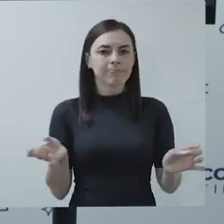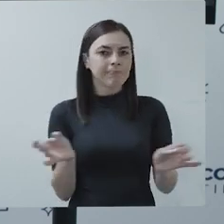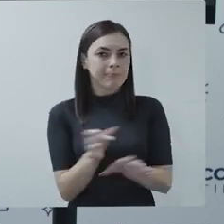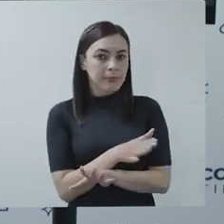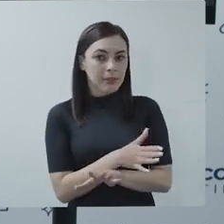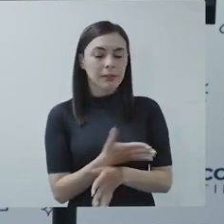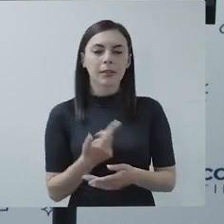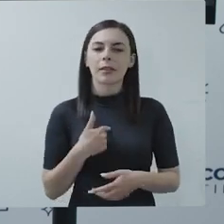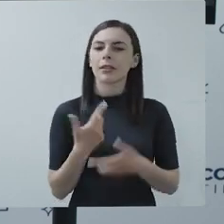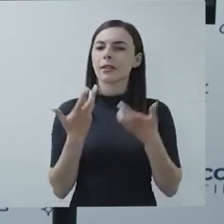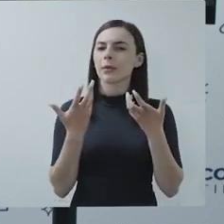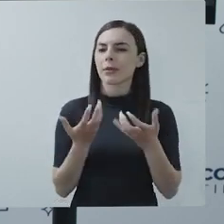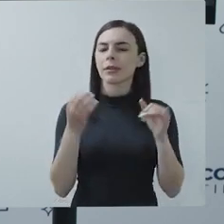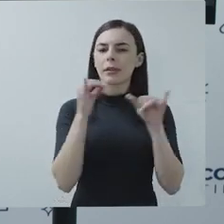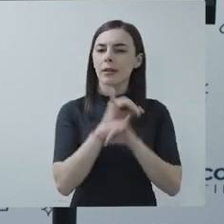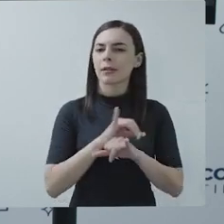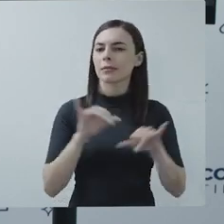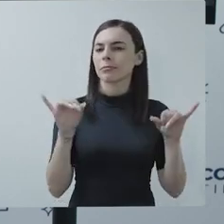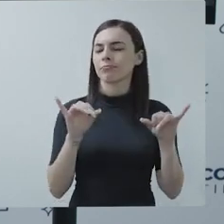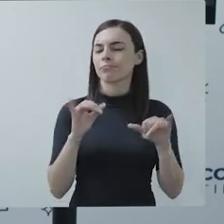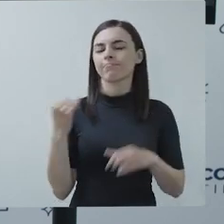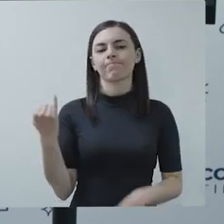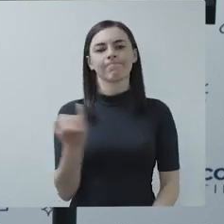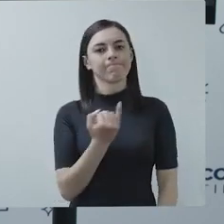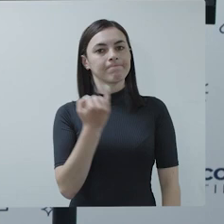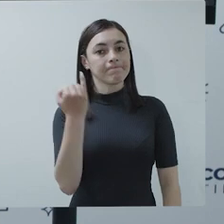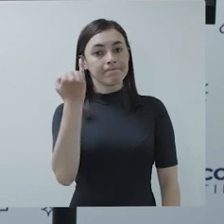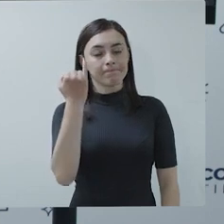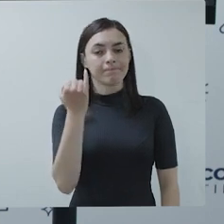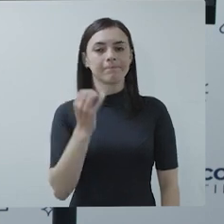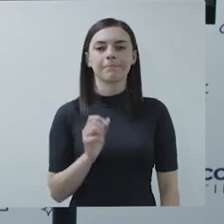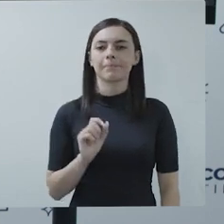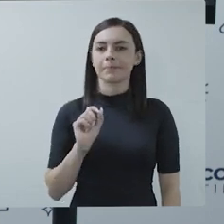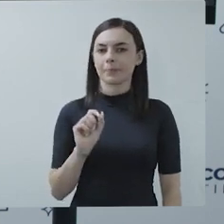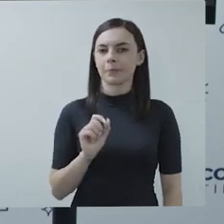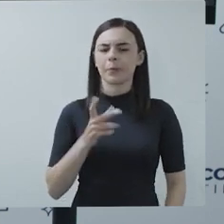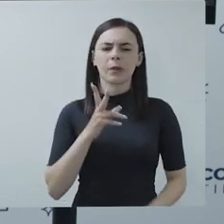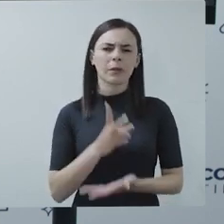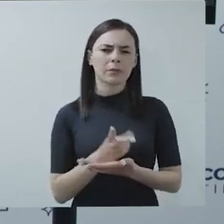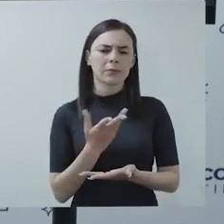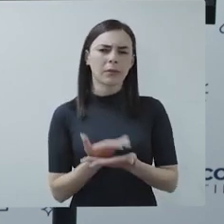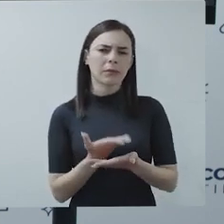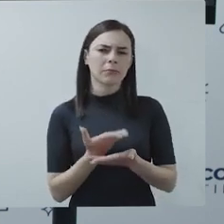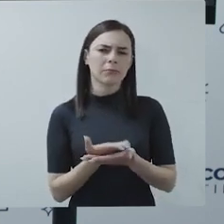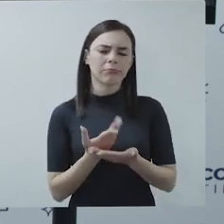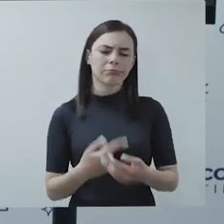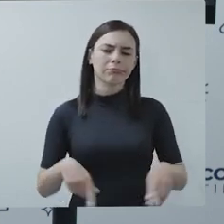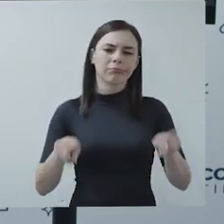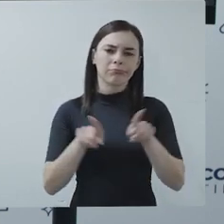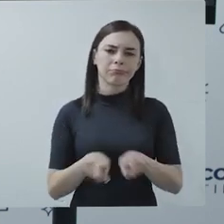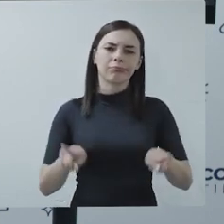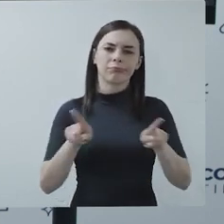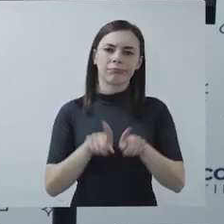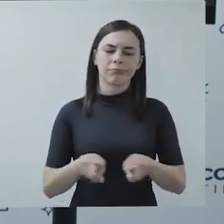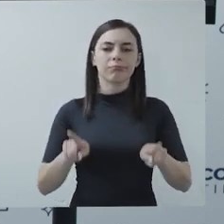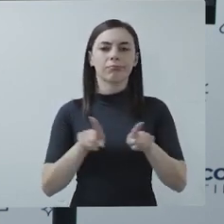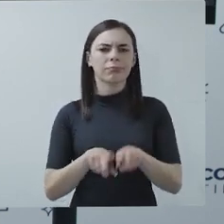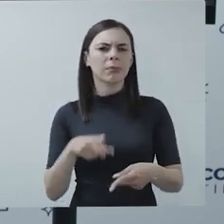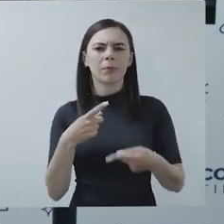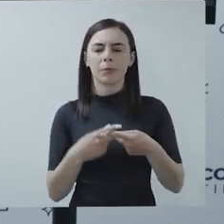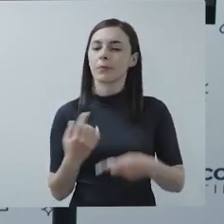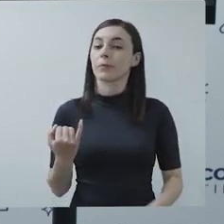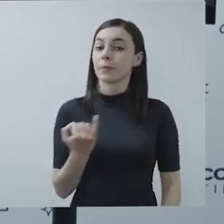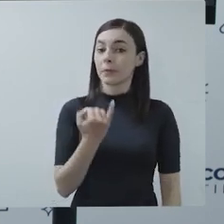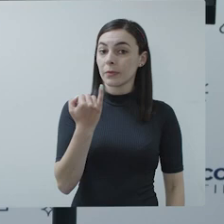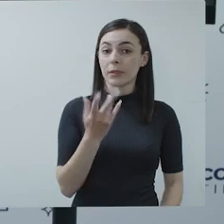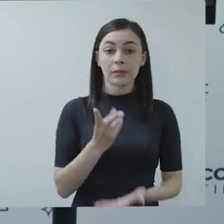final. Eu queria deixar um recado para vocês muito importante, né? A professora fala toda aula, mas porque é muito importante mesmo, que toda vez